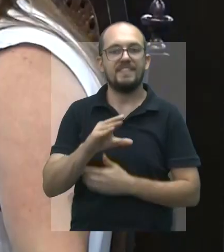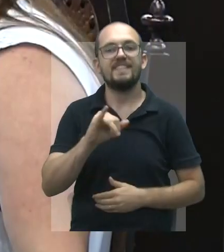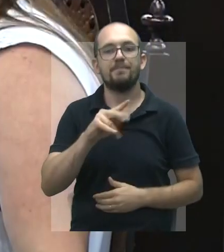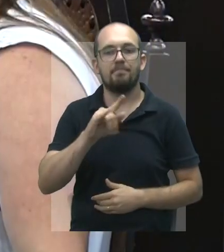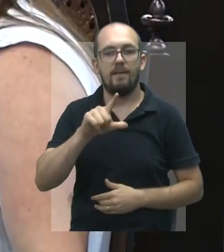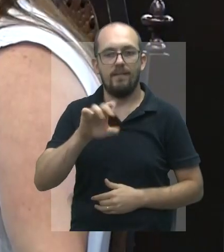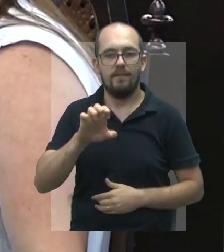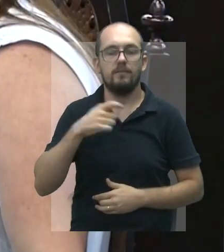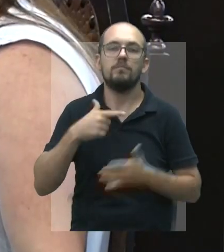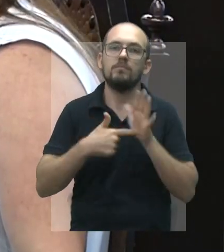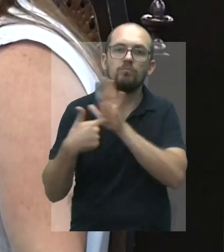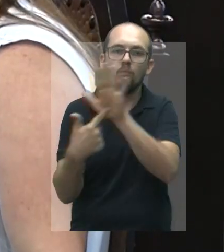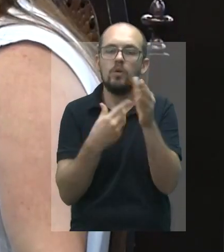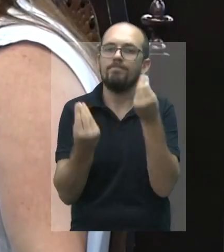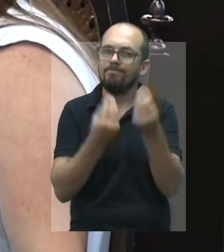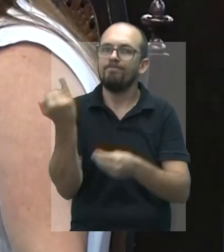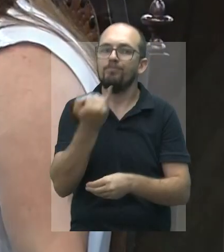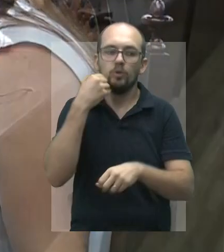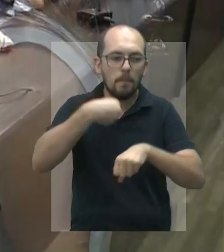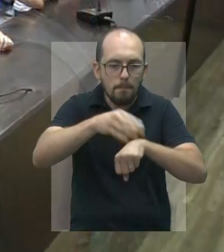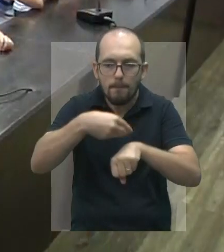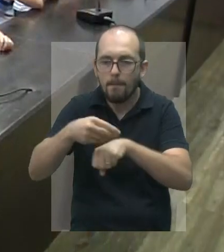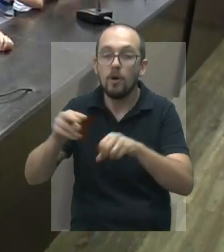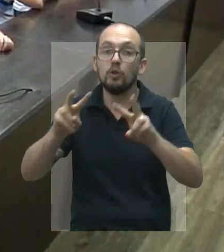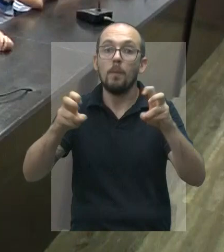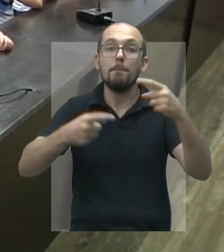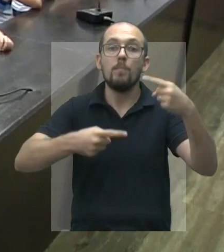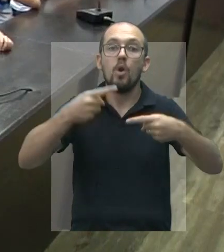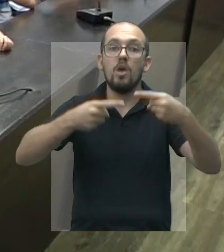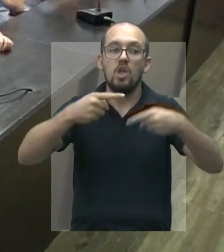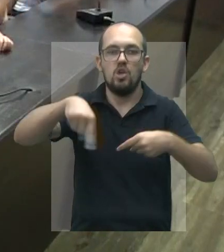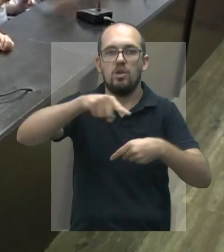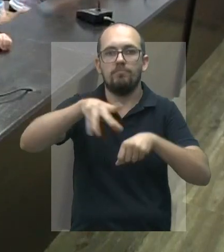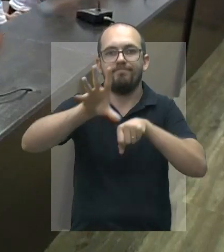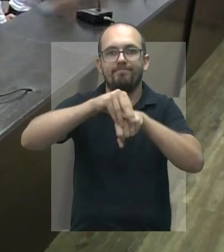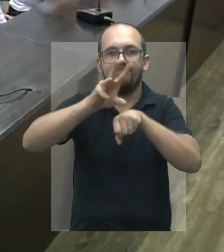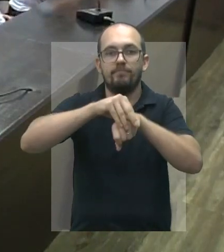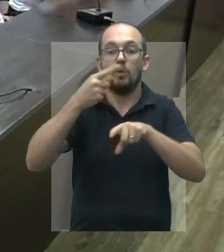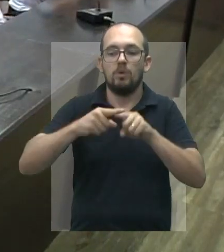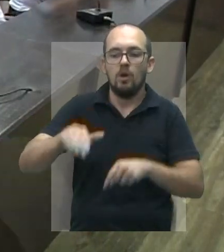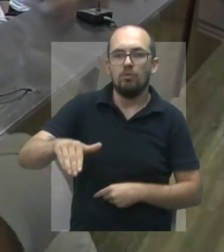quão importante é desmistificar o assunto política para que as crianças se tornem